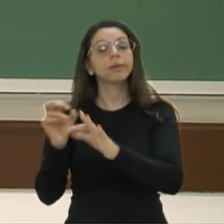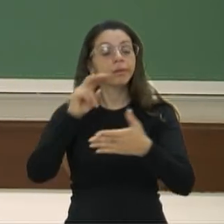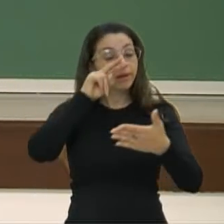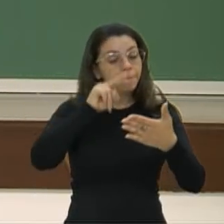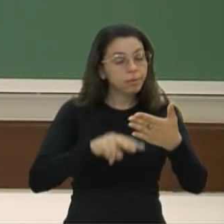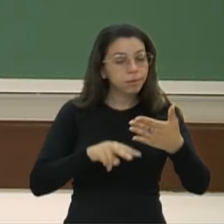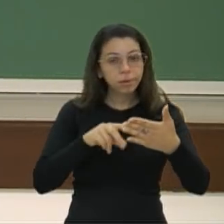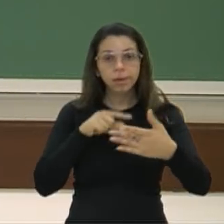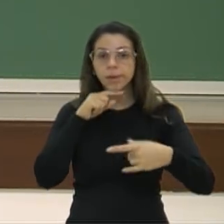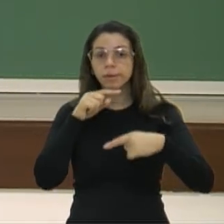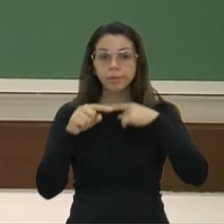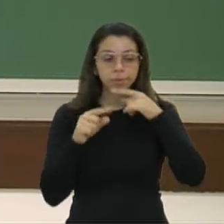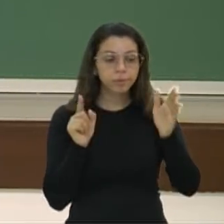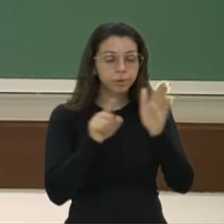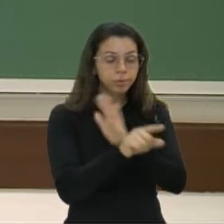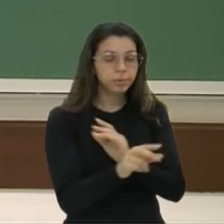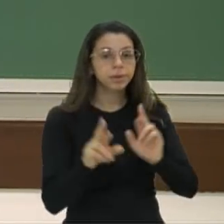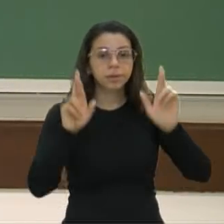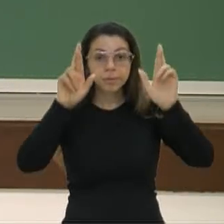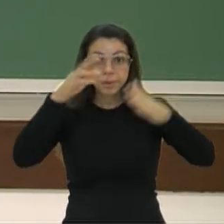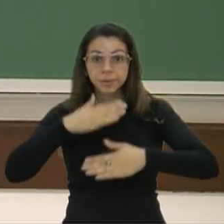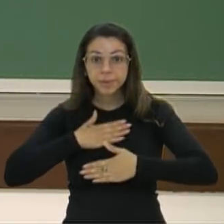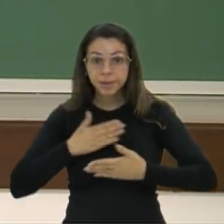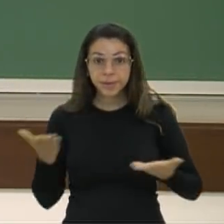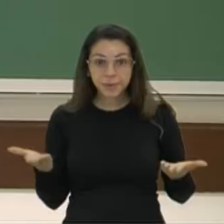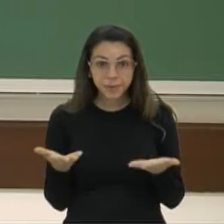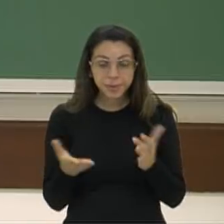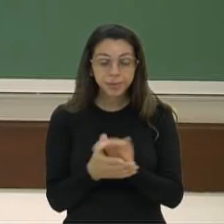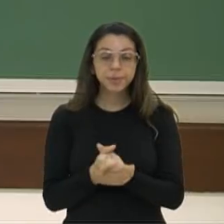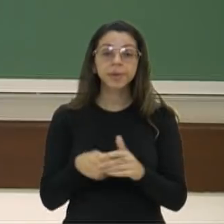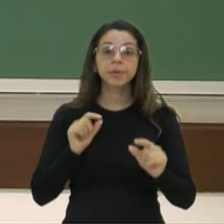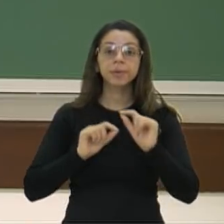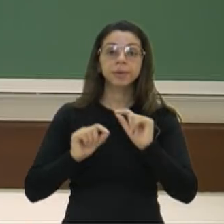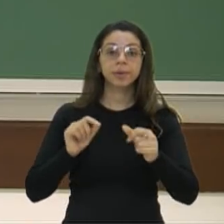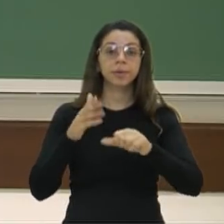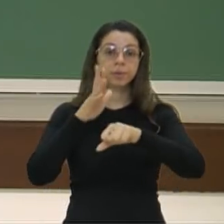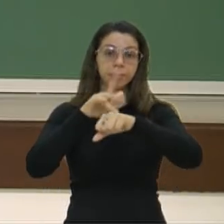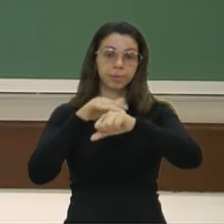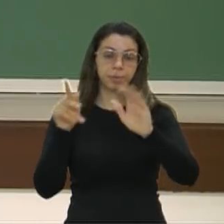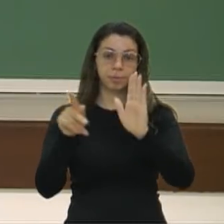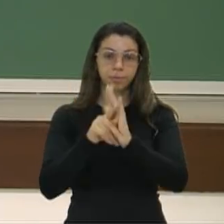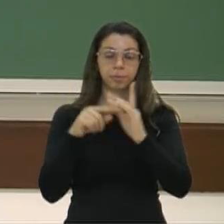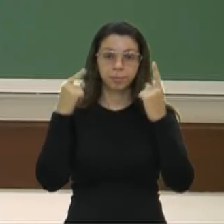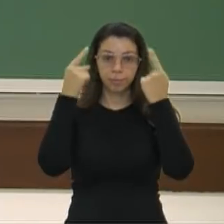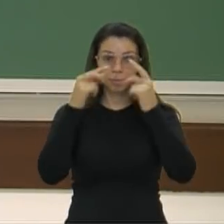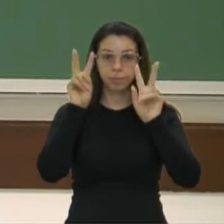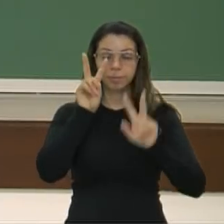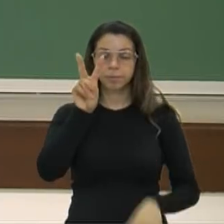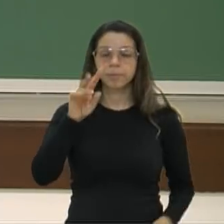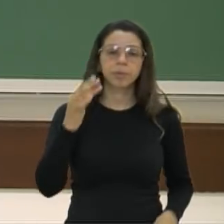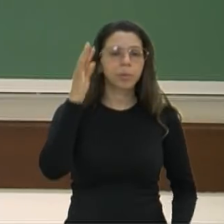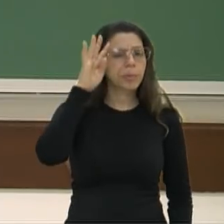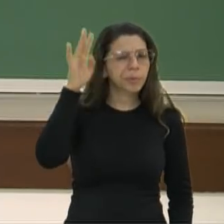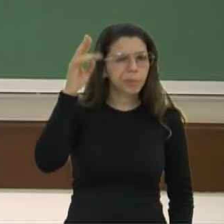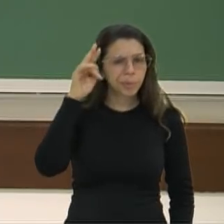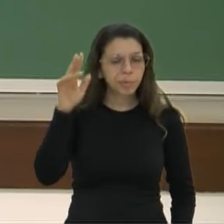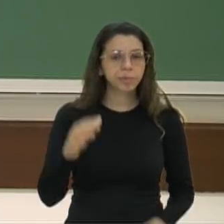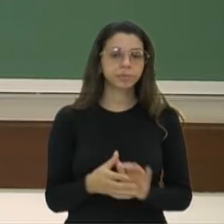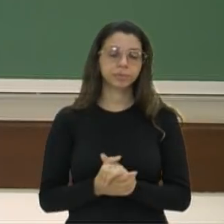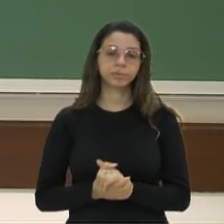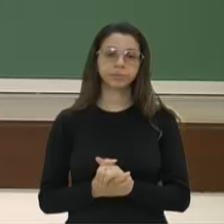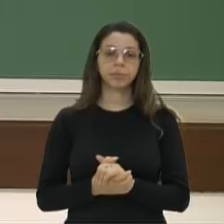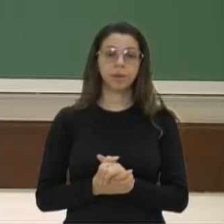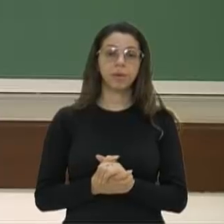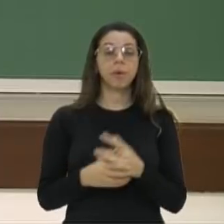professor. Espero que você tenha gostado da aula de hoje. Nós falamos dos distúrbios de visão, ou seja, os mais comuns,